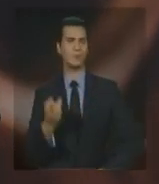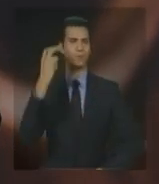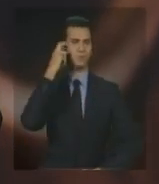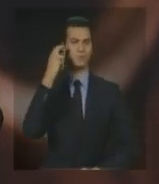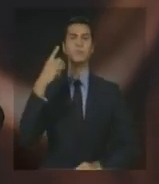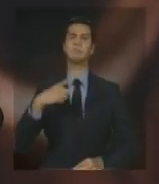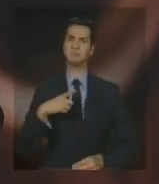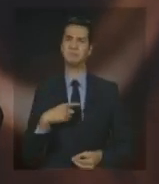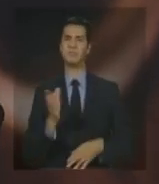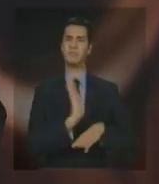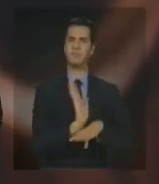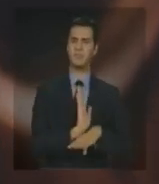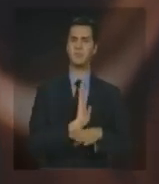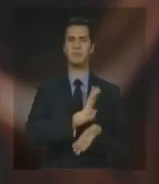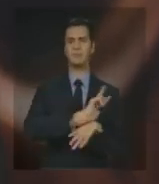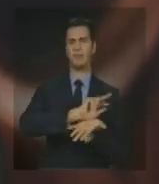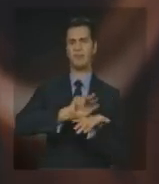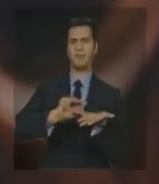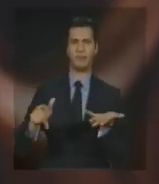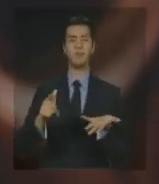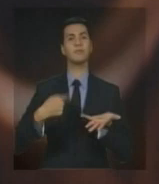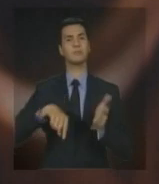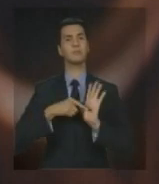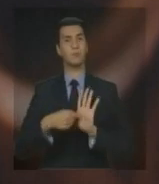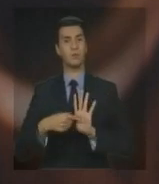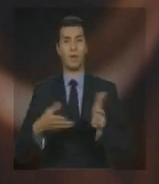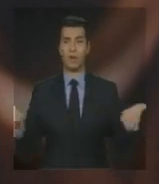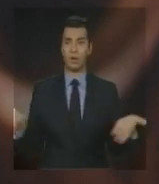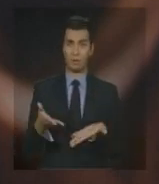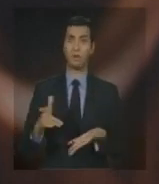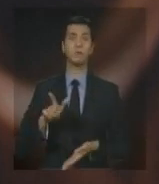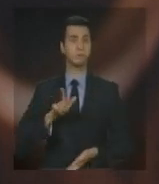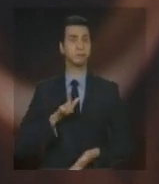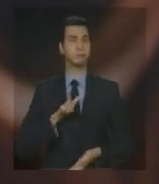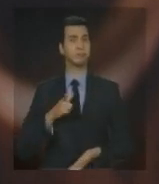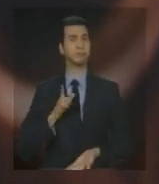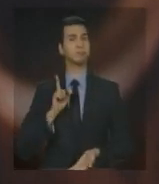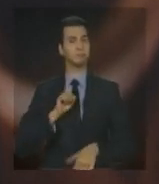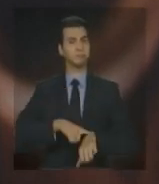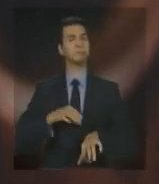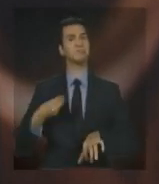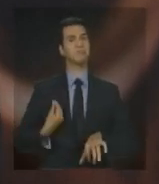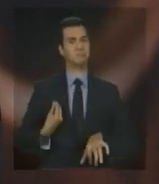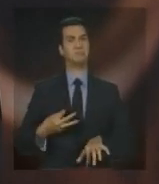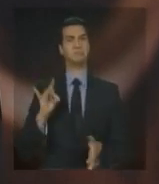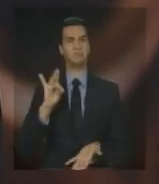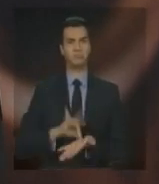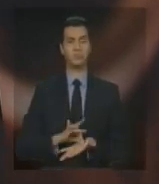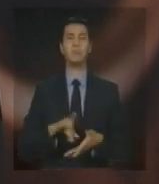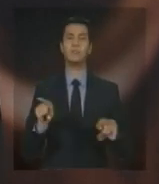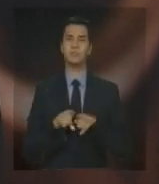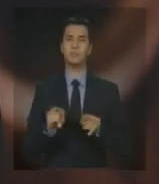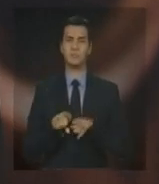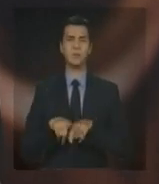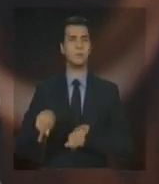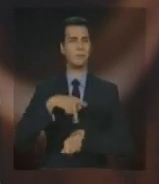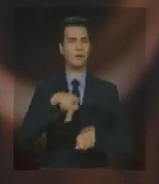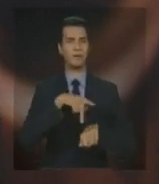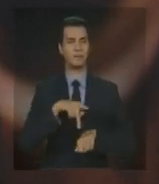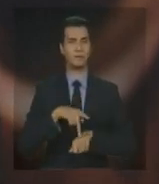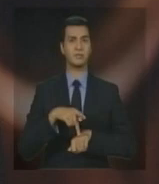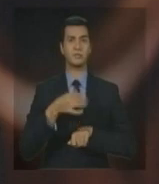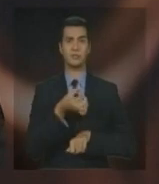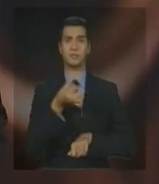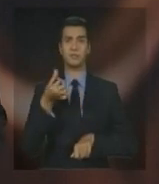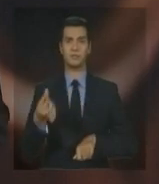vídeos e reportagens. Estamos ao vivo para todo o Brasil e também para 66 países pela TV Brasil Internacional. Você